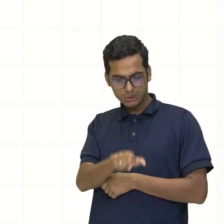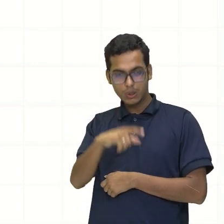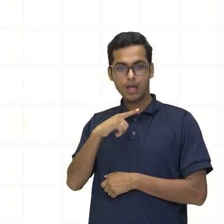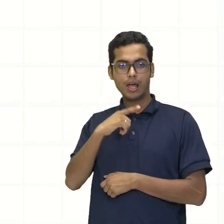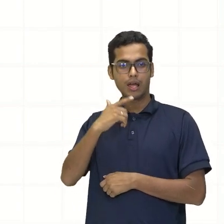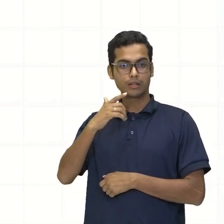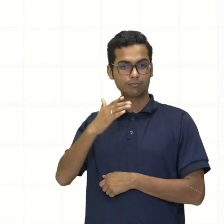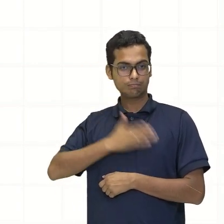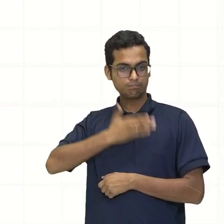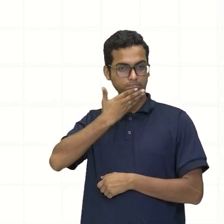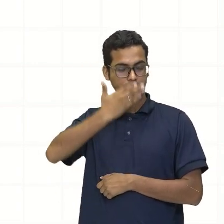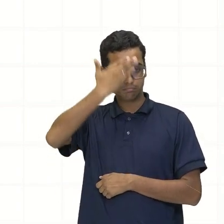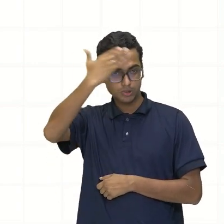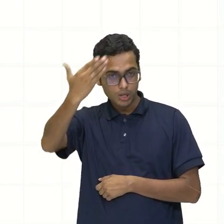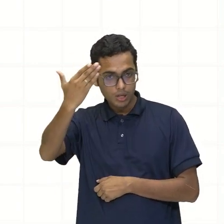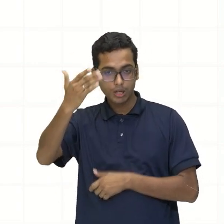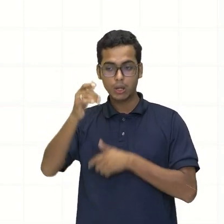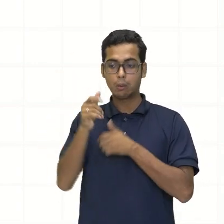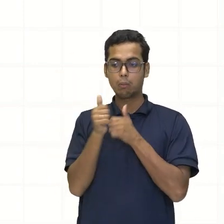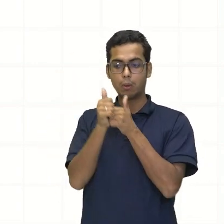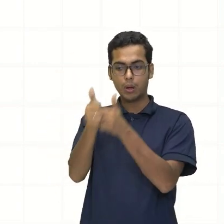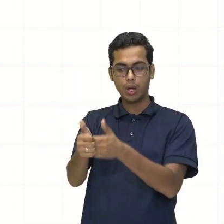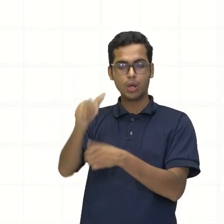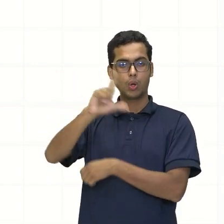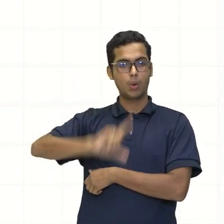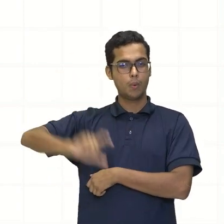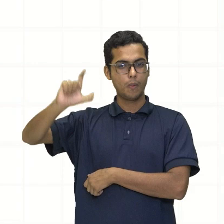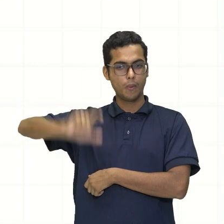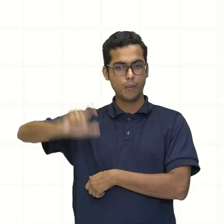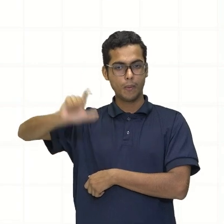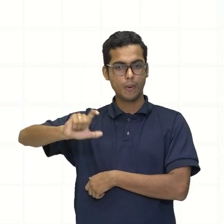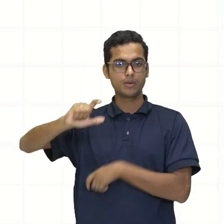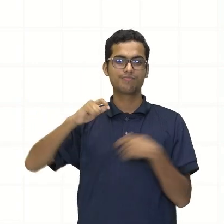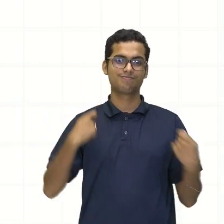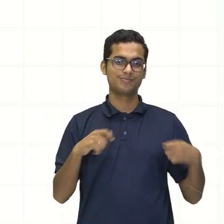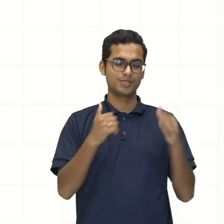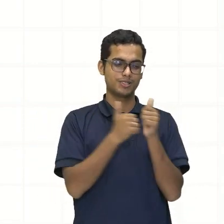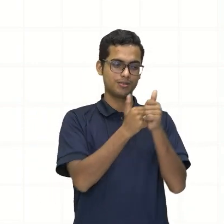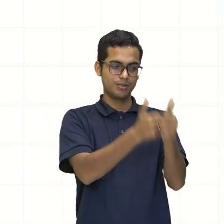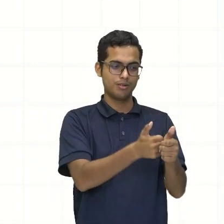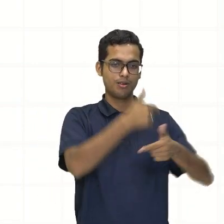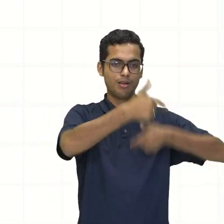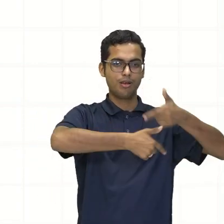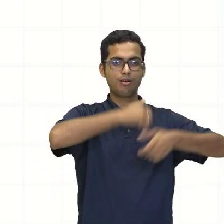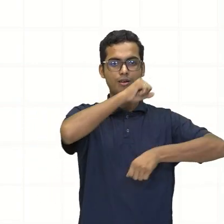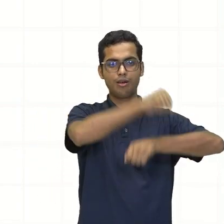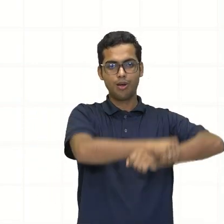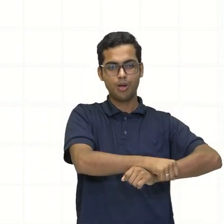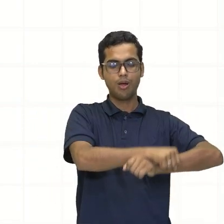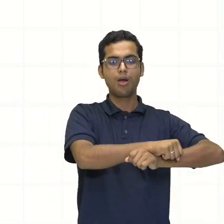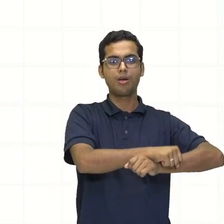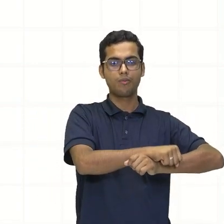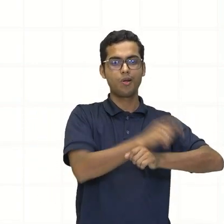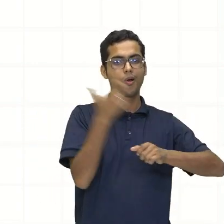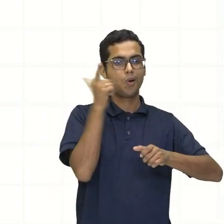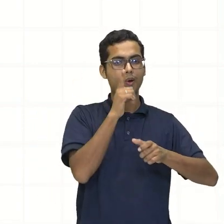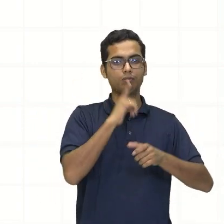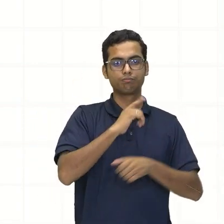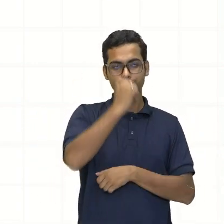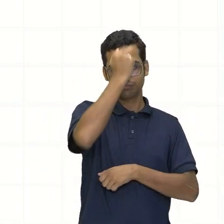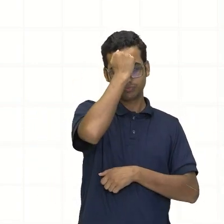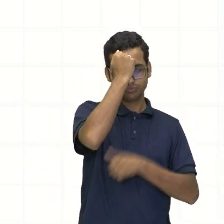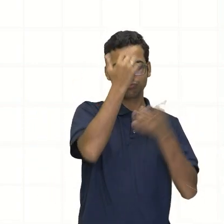estar na condição de escravizado para ele poder ser salvo e ser convertido para a religião cristã.